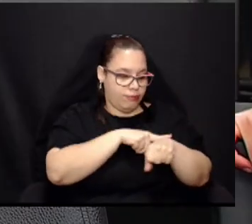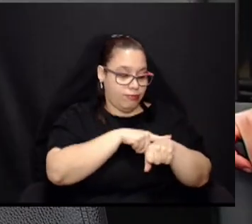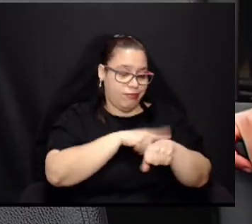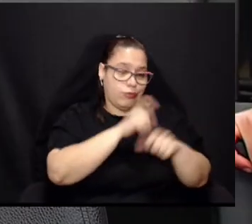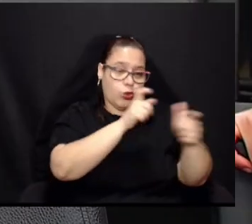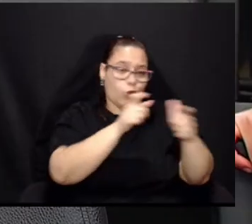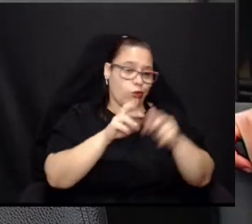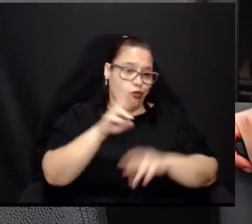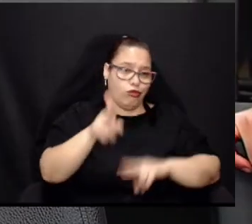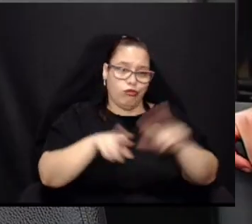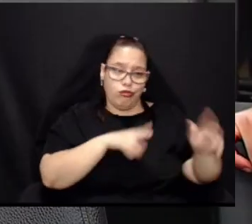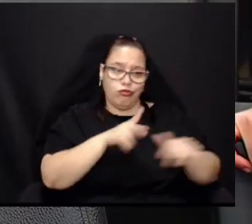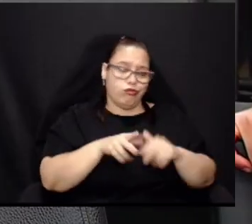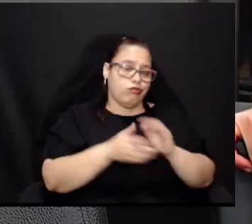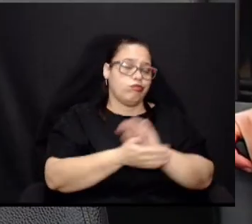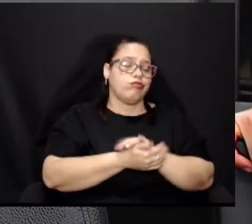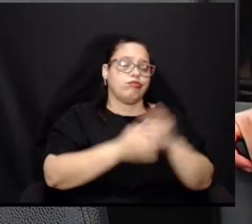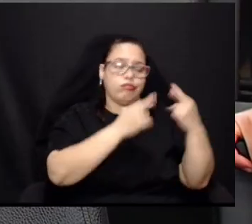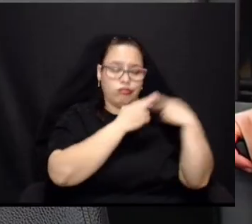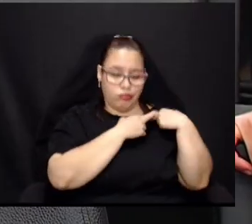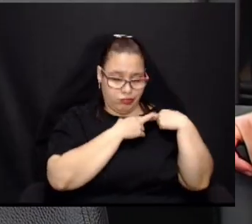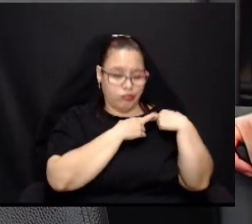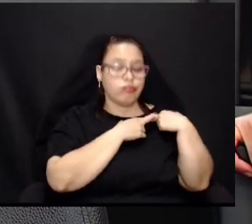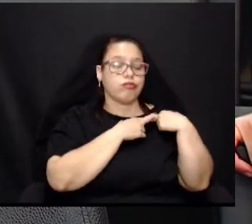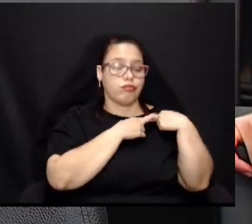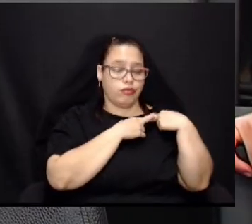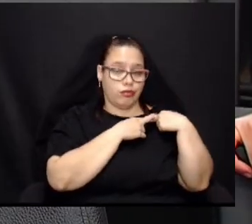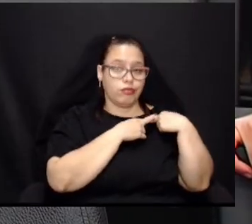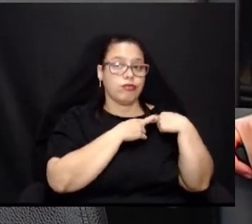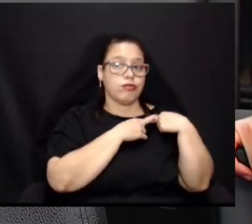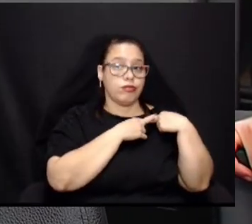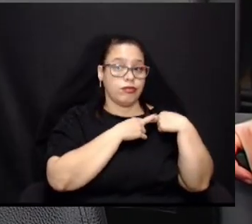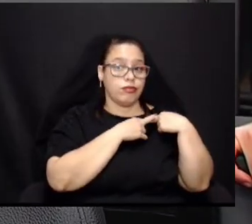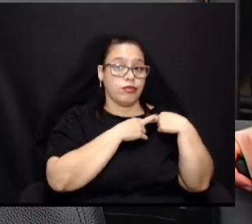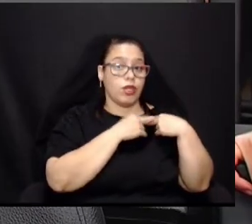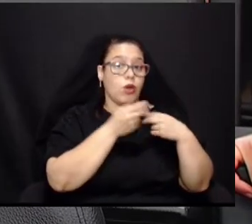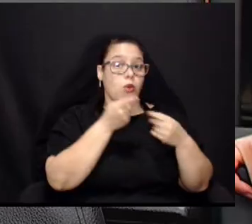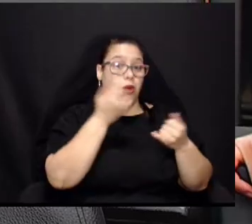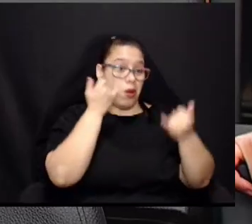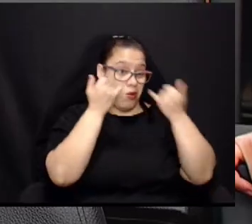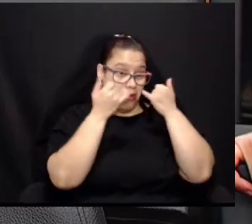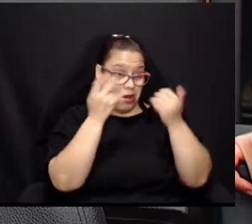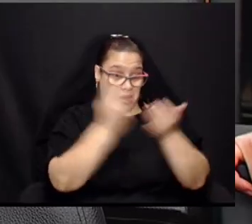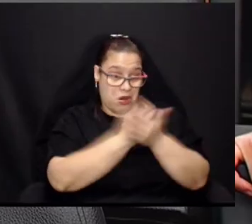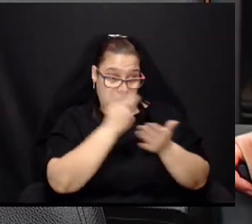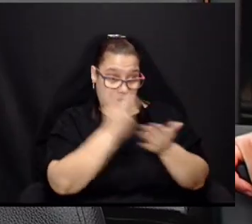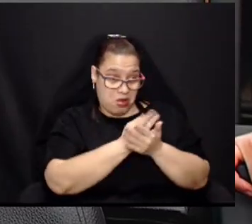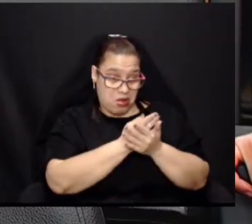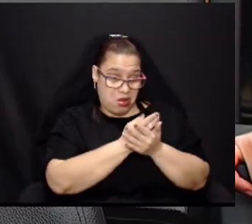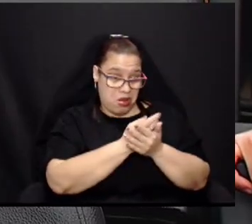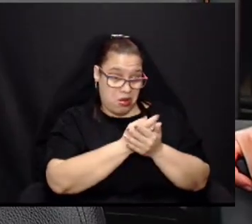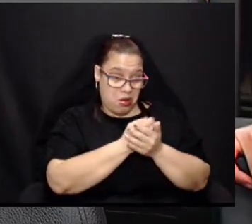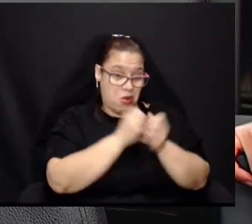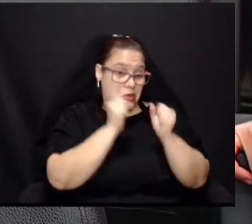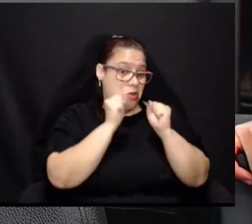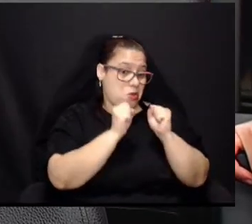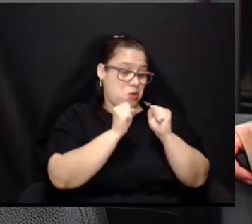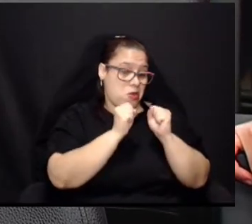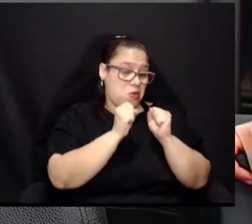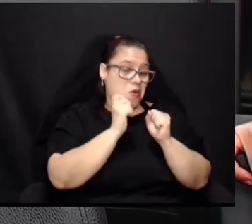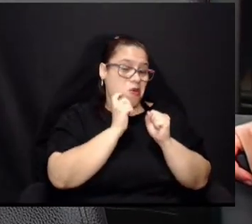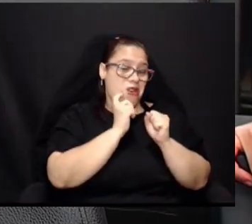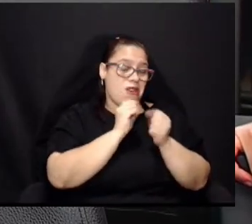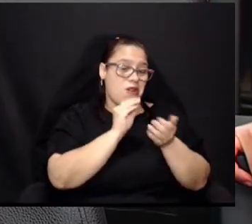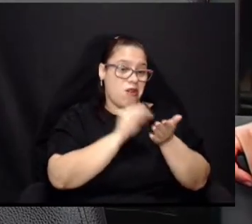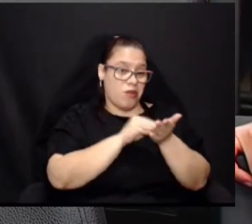é bastante responsabilidade, né? Se a gente passa uma informação errada, pode faltar aquele setor específico que precisaria estar no